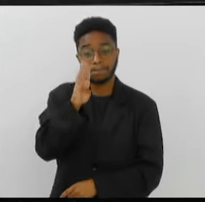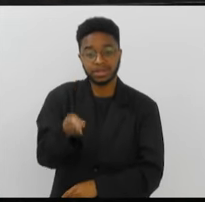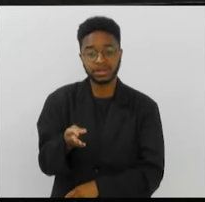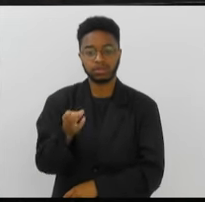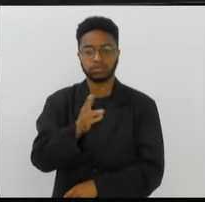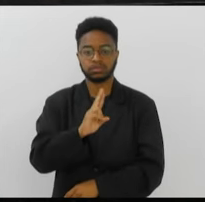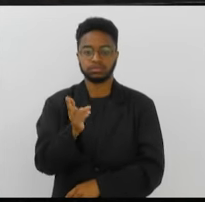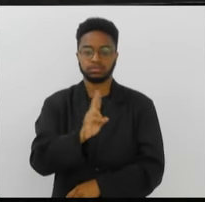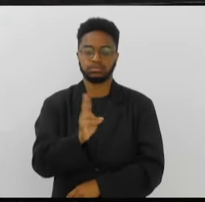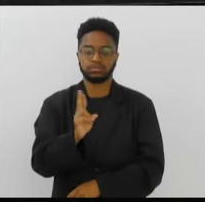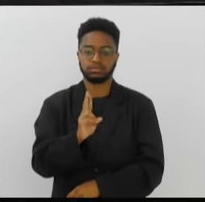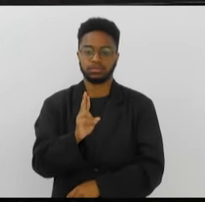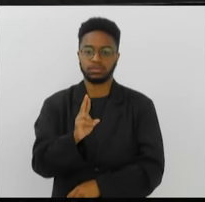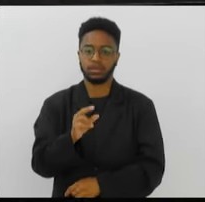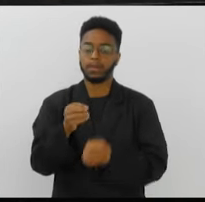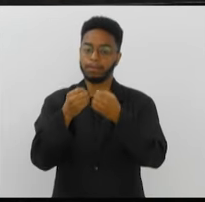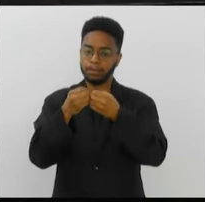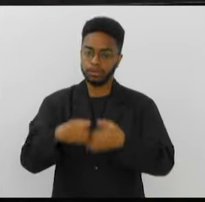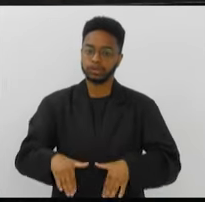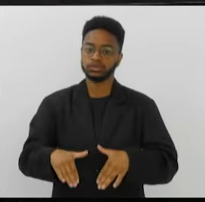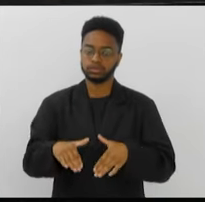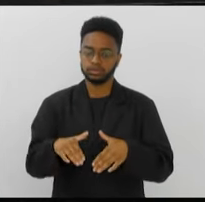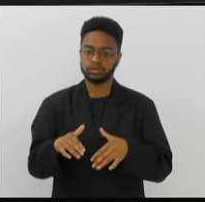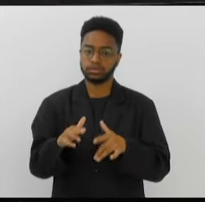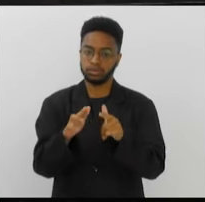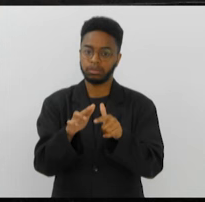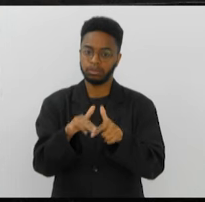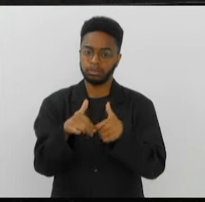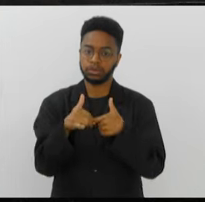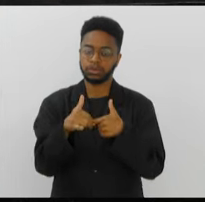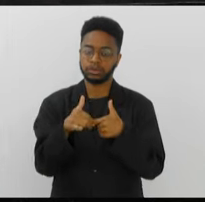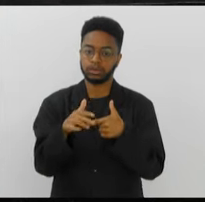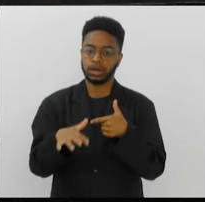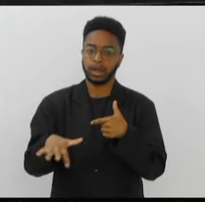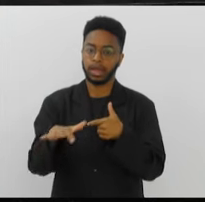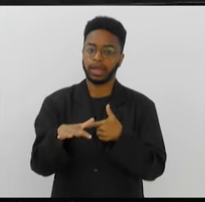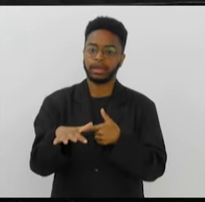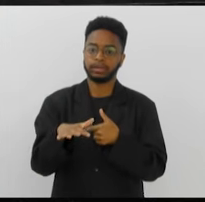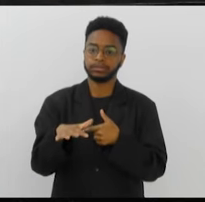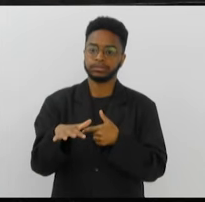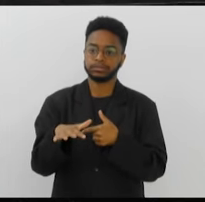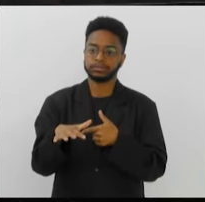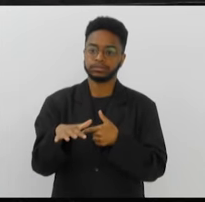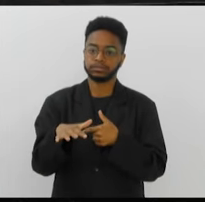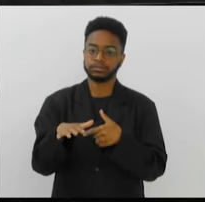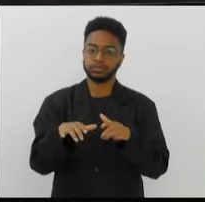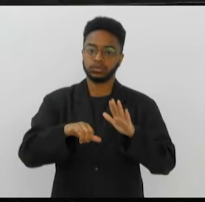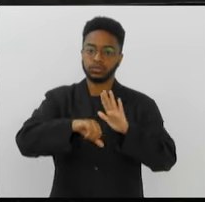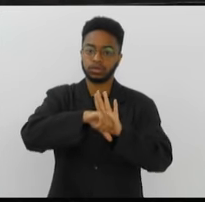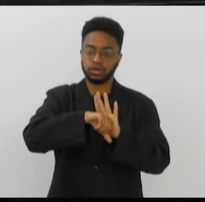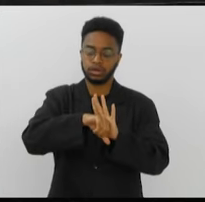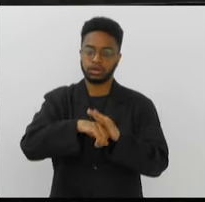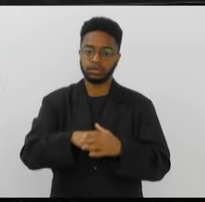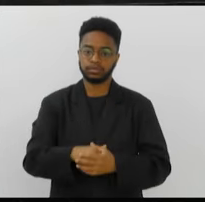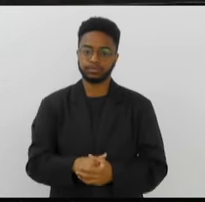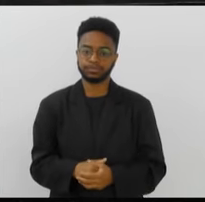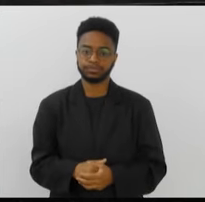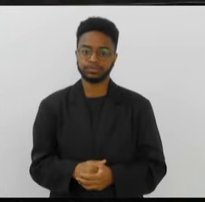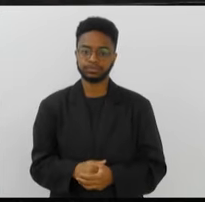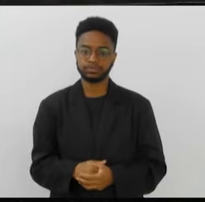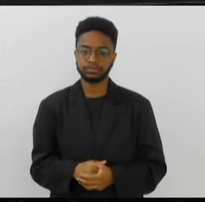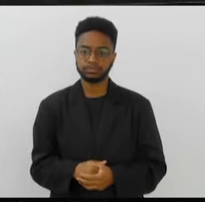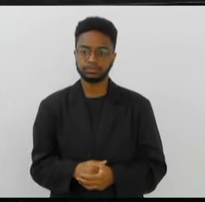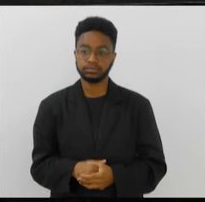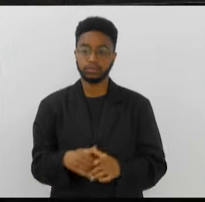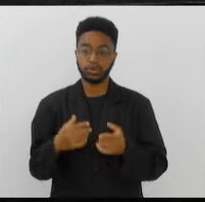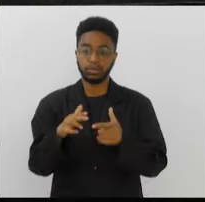R$1 bilhão de prejuízo aos bolsos dos criminosos dessa